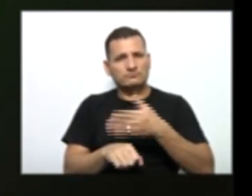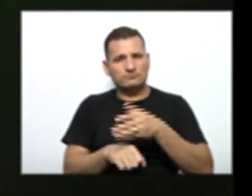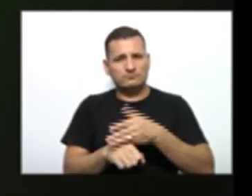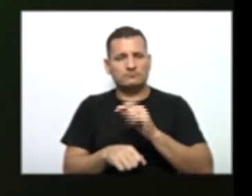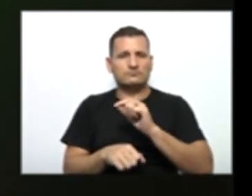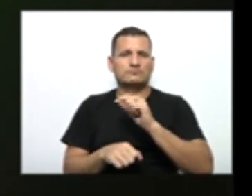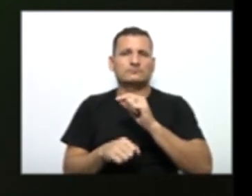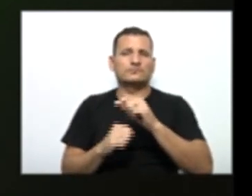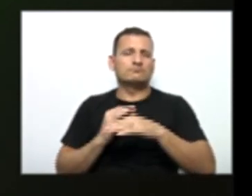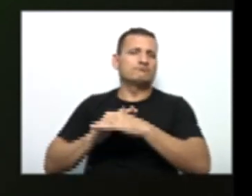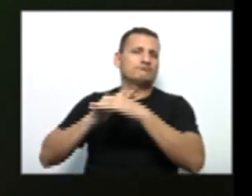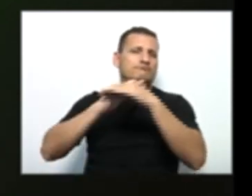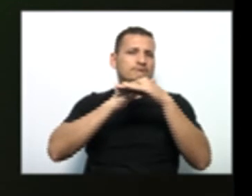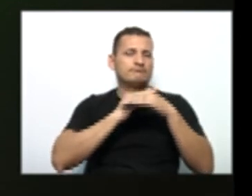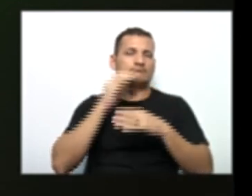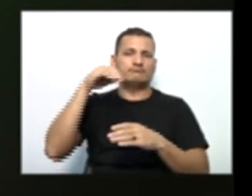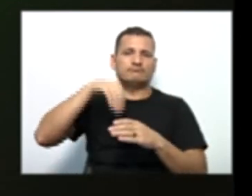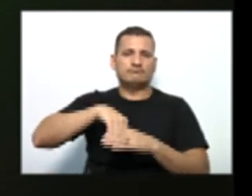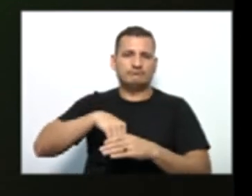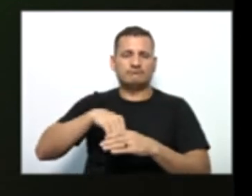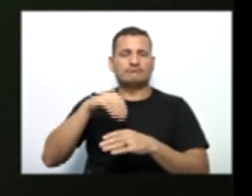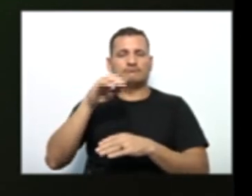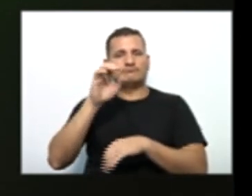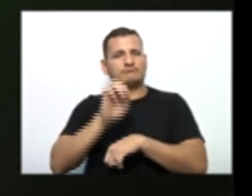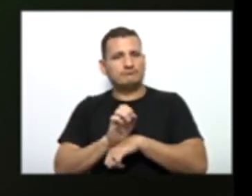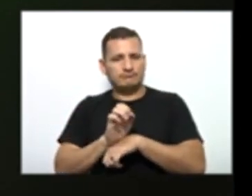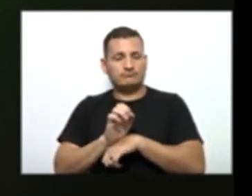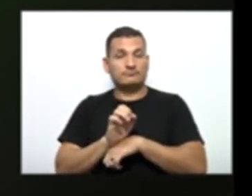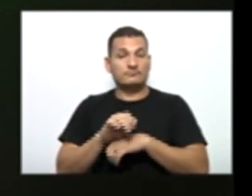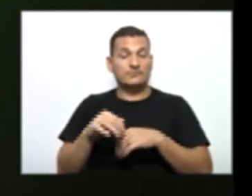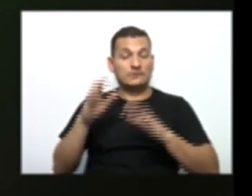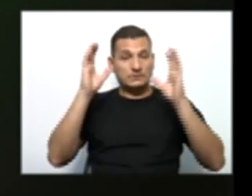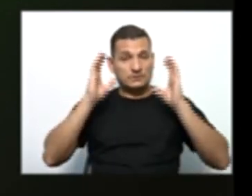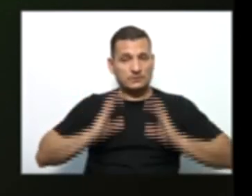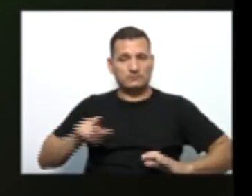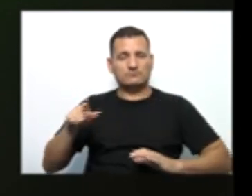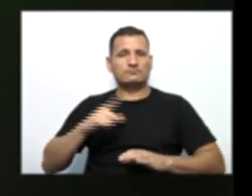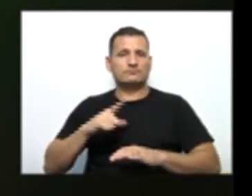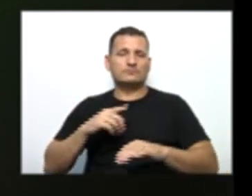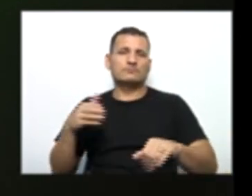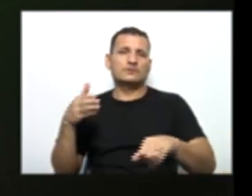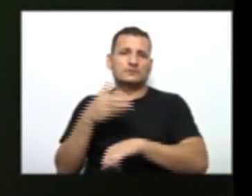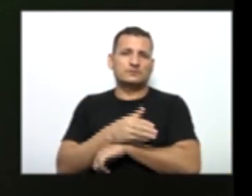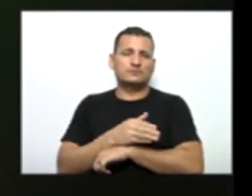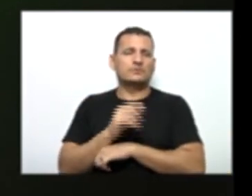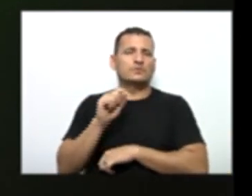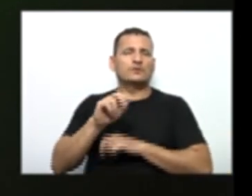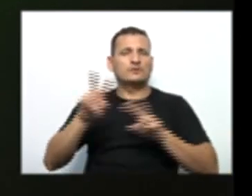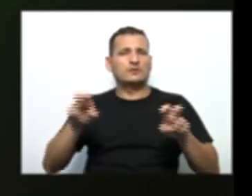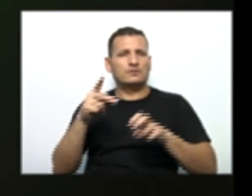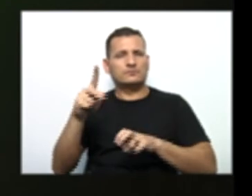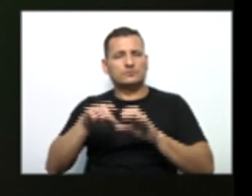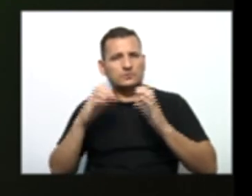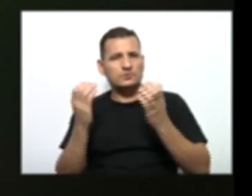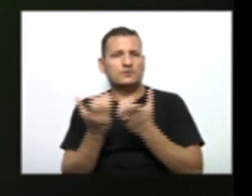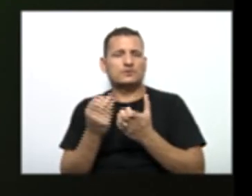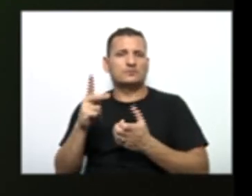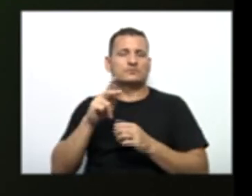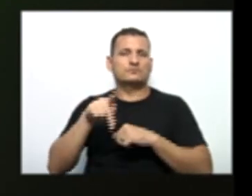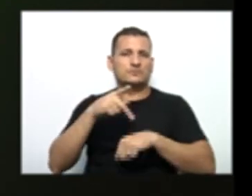vídeo, como explicamos até aqui, estamos tratando da cidadania em sua dimensão política. Recapitulando, então, cidadania é